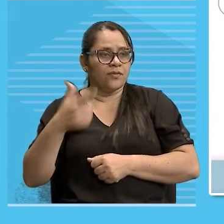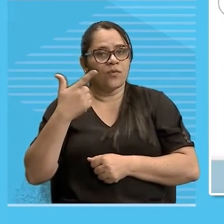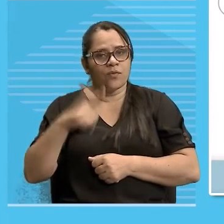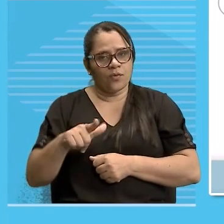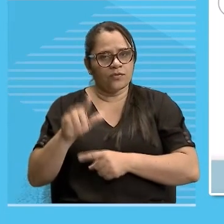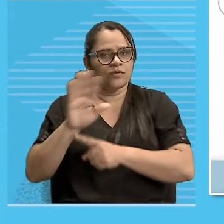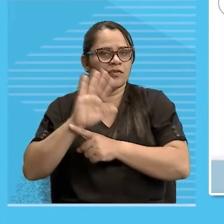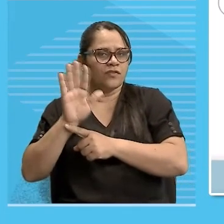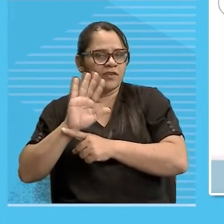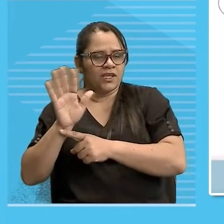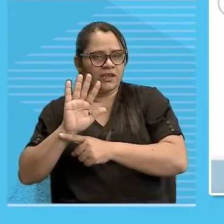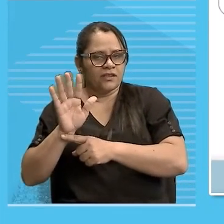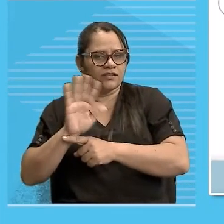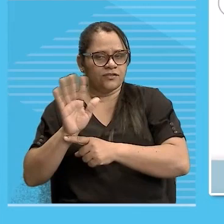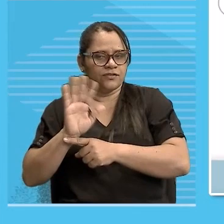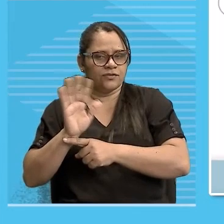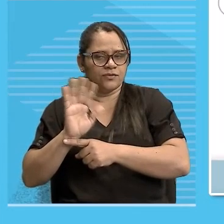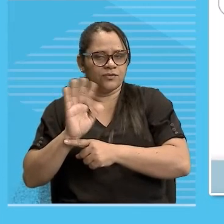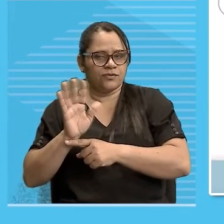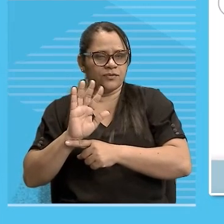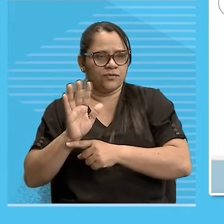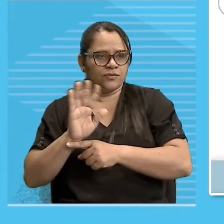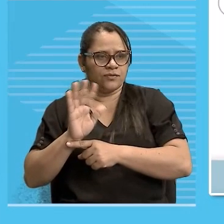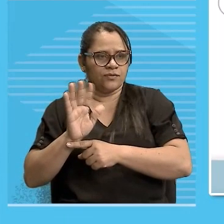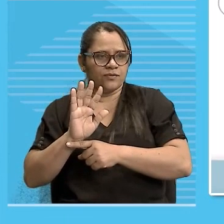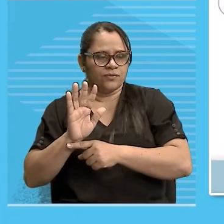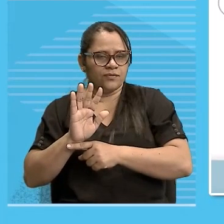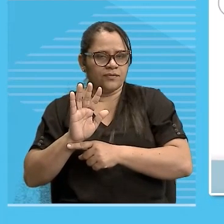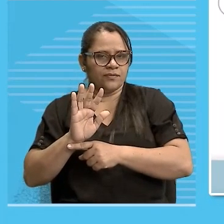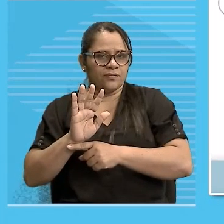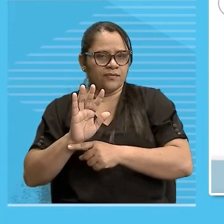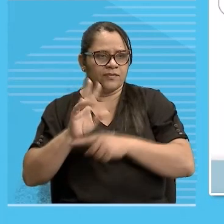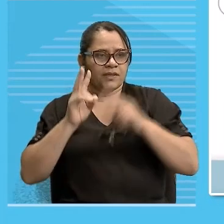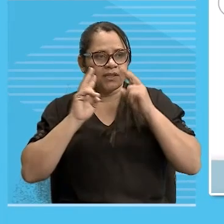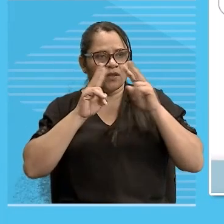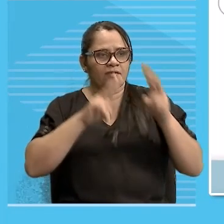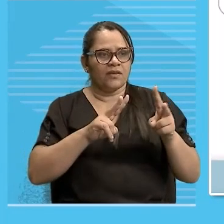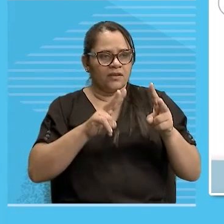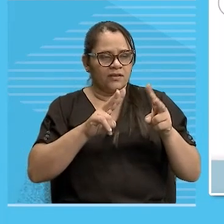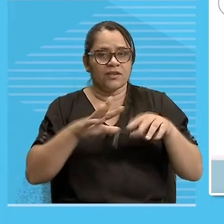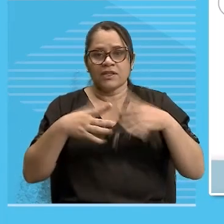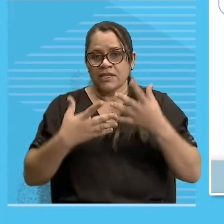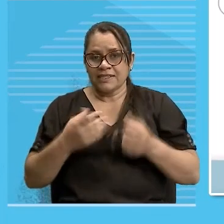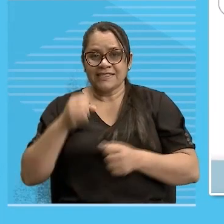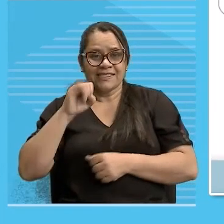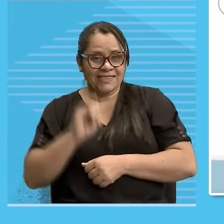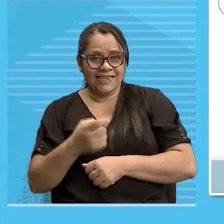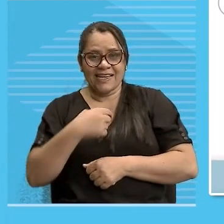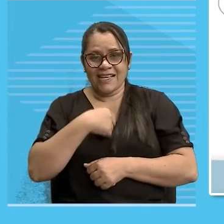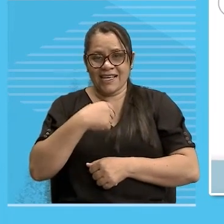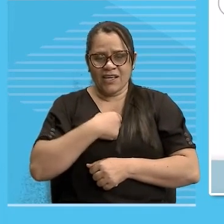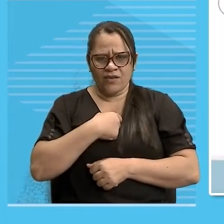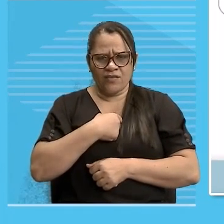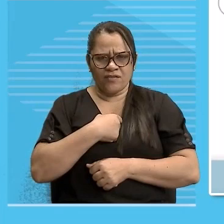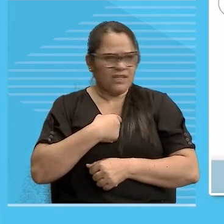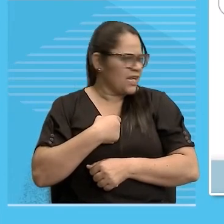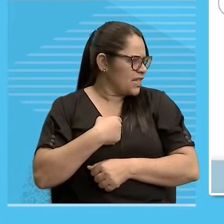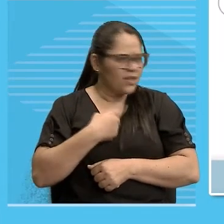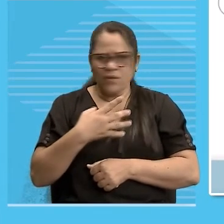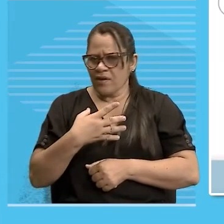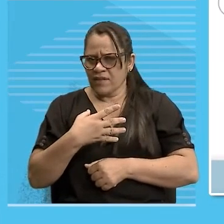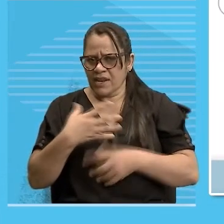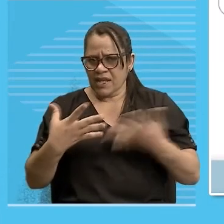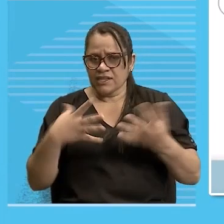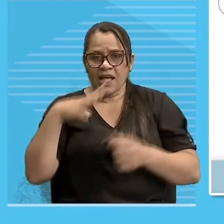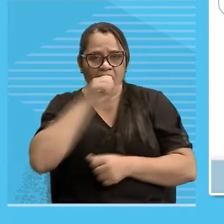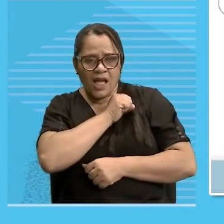gifzinha. Essa eu vou dizer. Olha. Se eu fizesse... Oxe, meu amigo, diabo é isso?